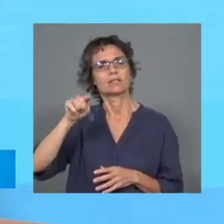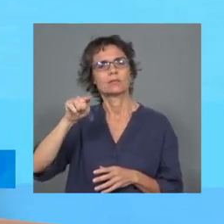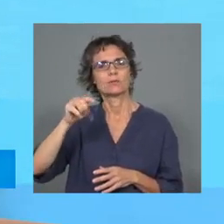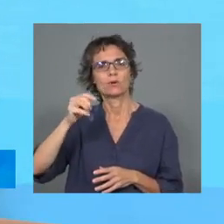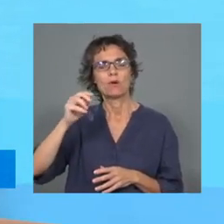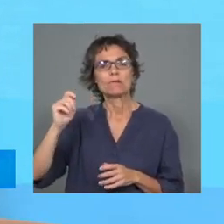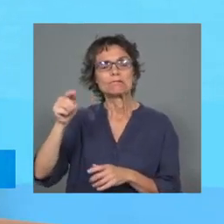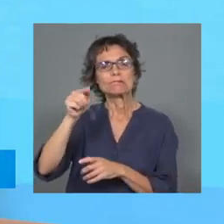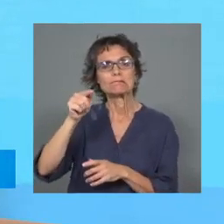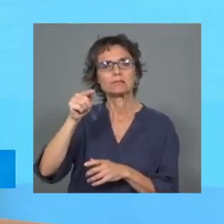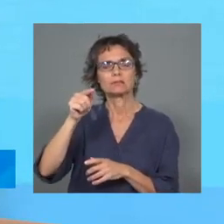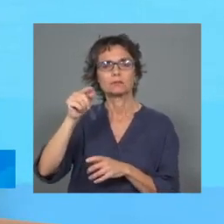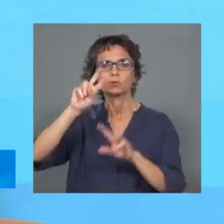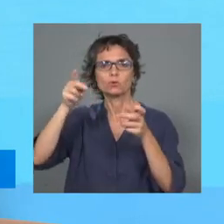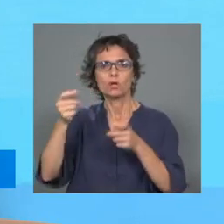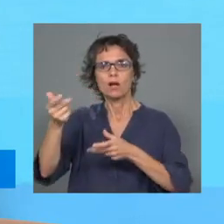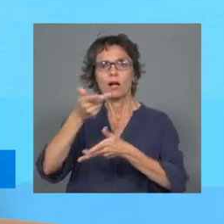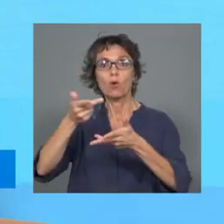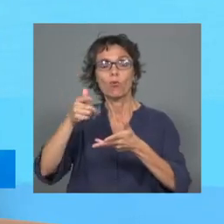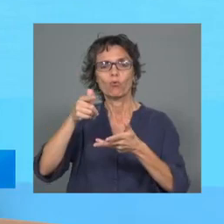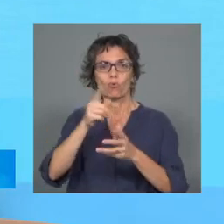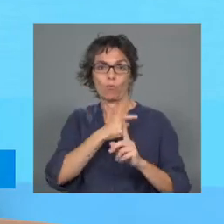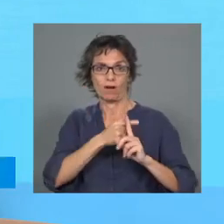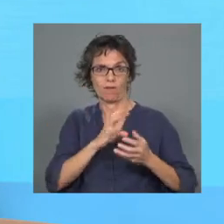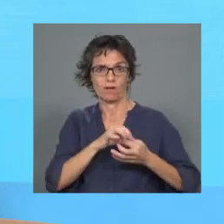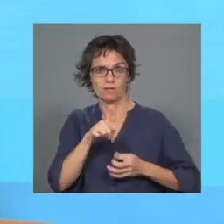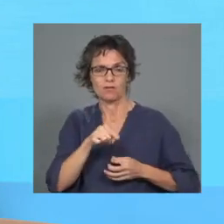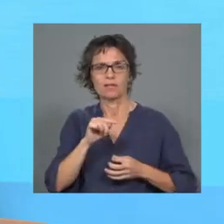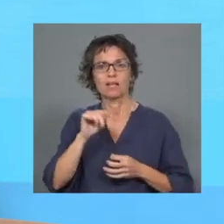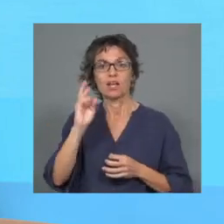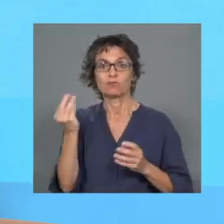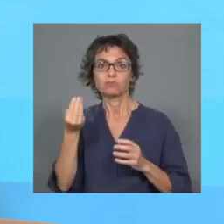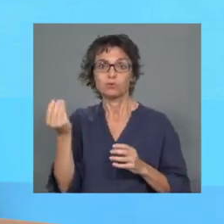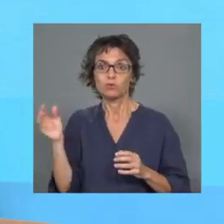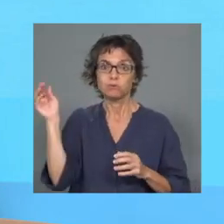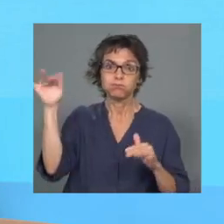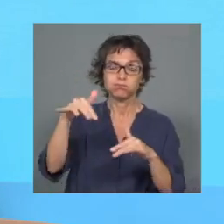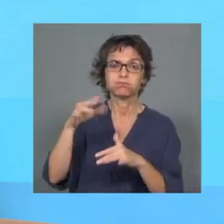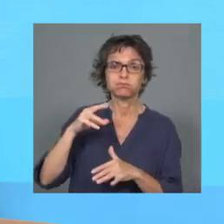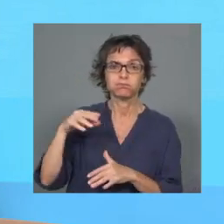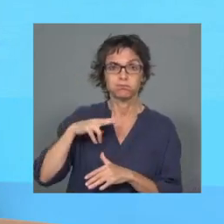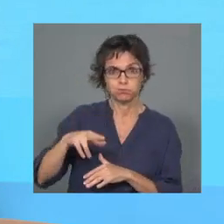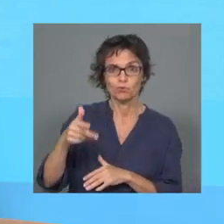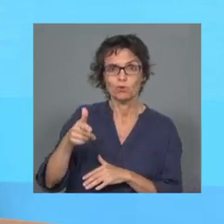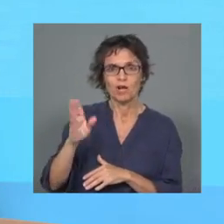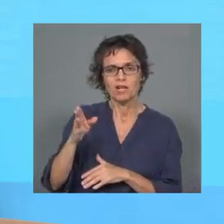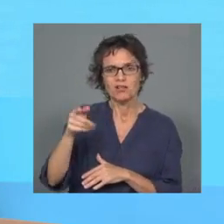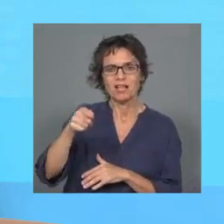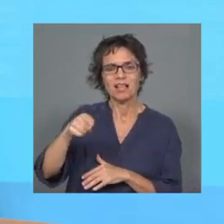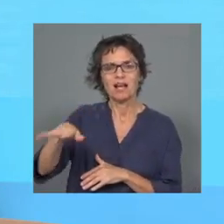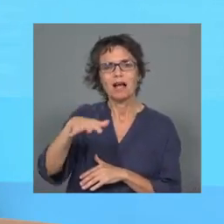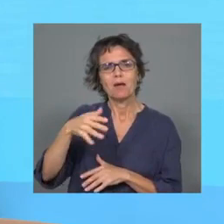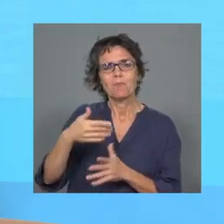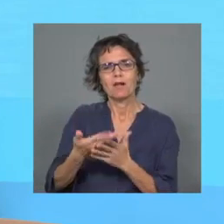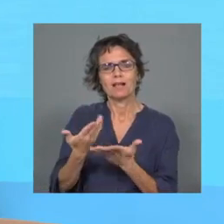Francisco, mas hoje já ali se encontram jovens portugueses determinados em dar uma configuração mais